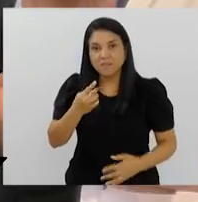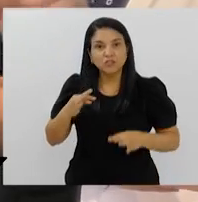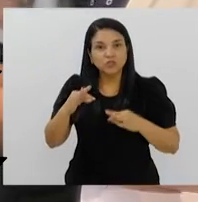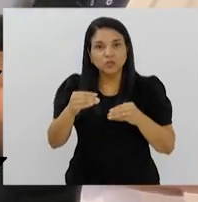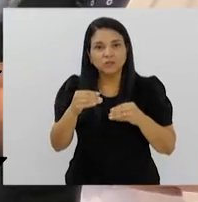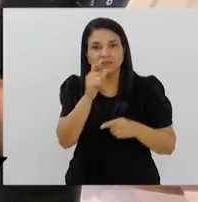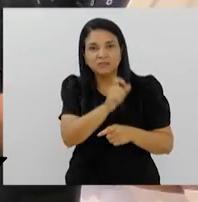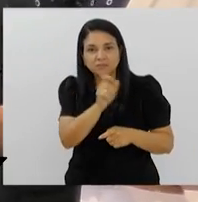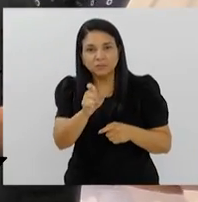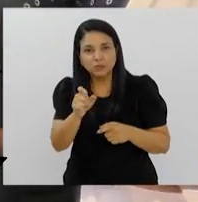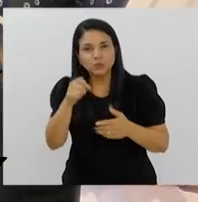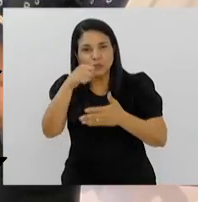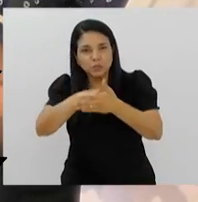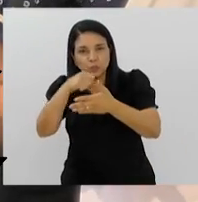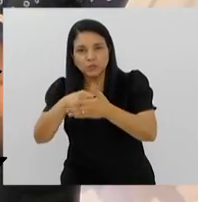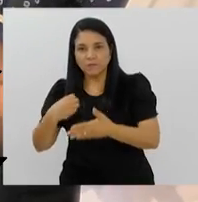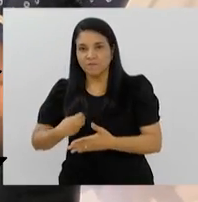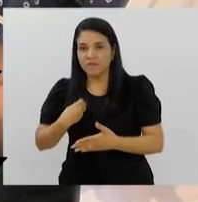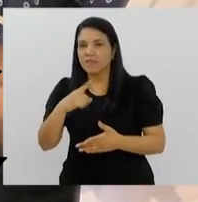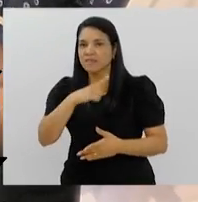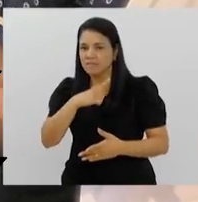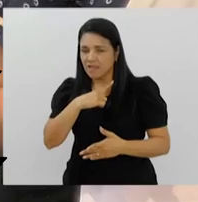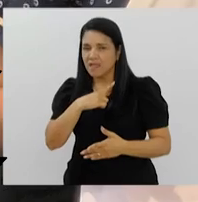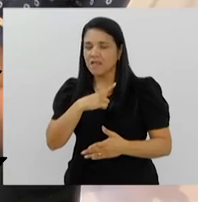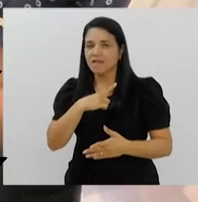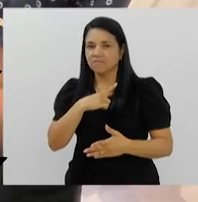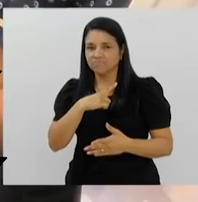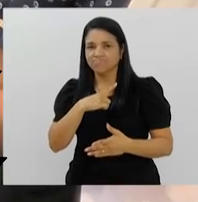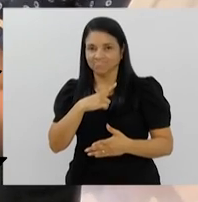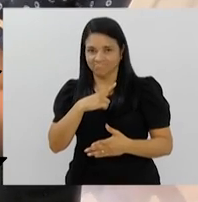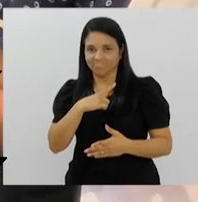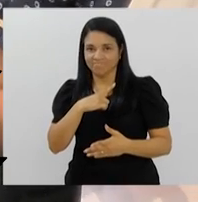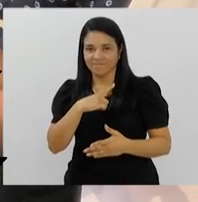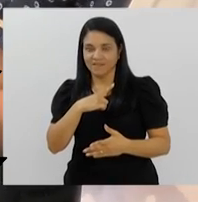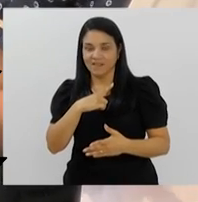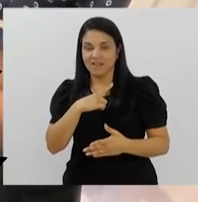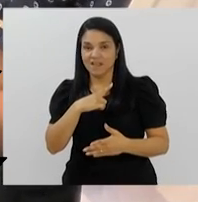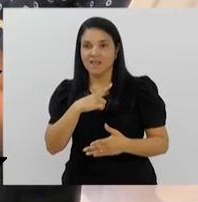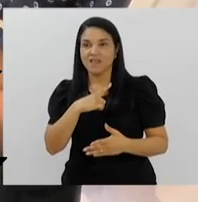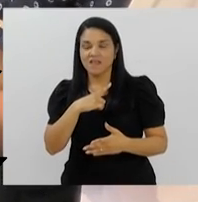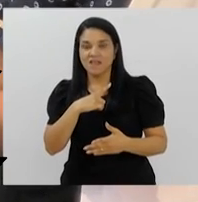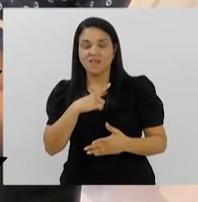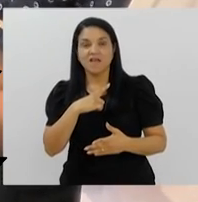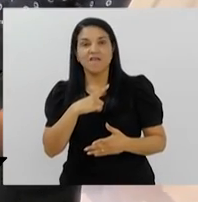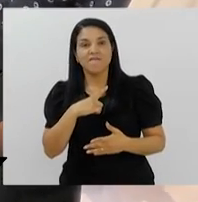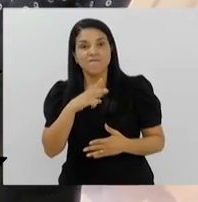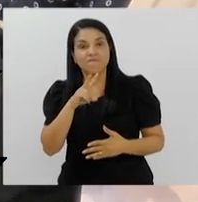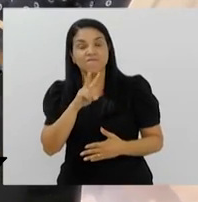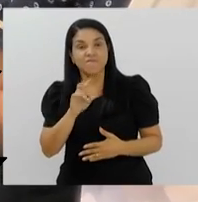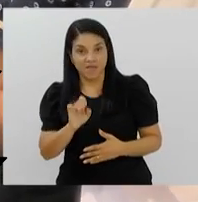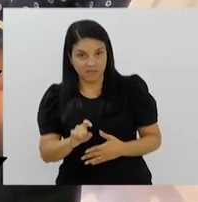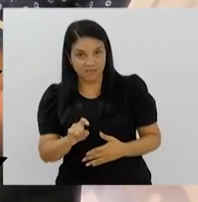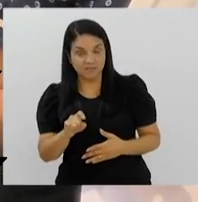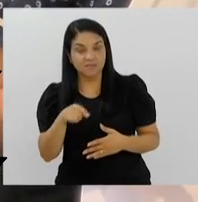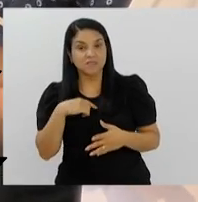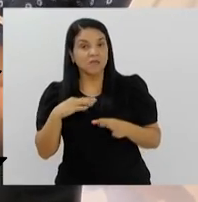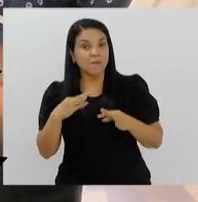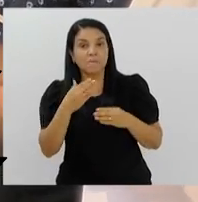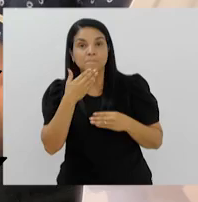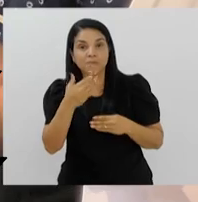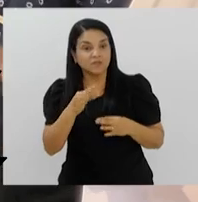lutando pela vida tenam vez Então é com base nesse sentido que eu peço a vossa senhoria vocês que estão aqui